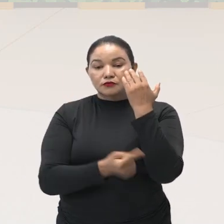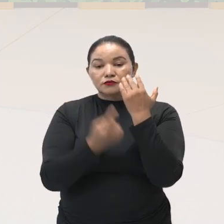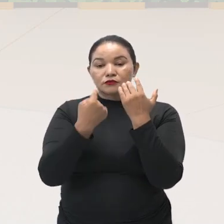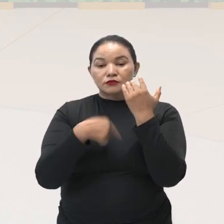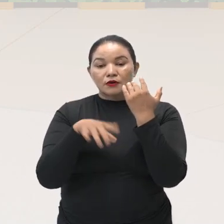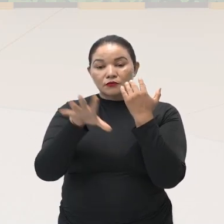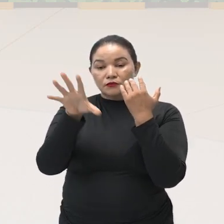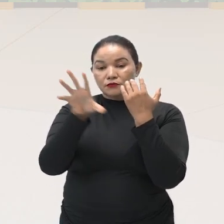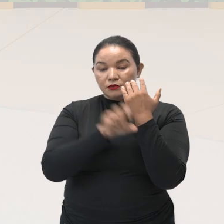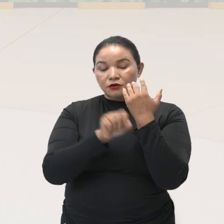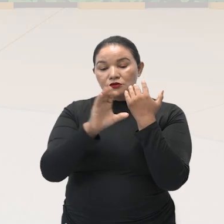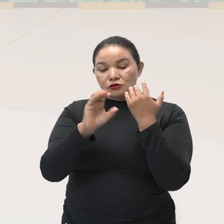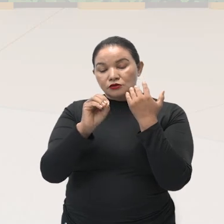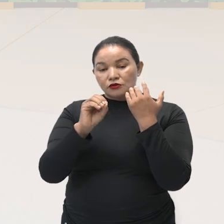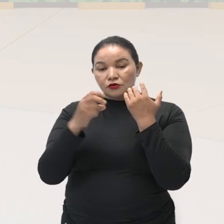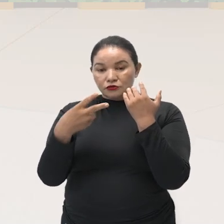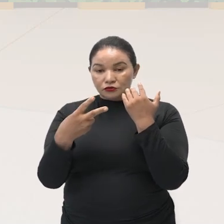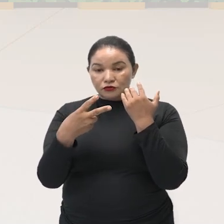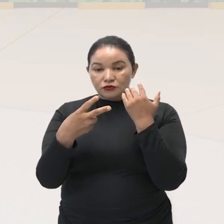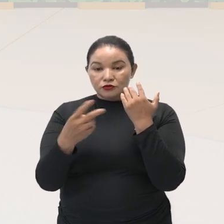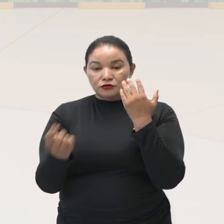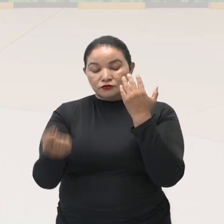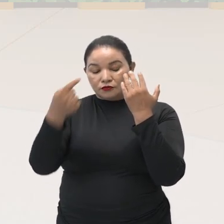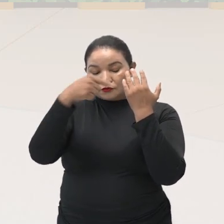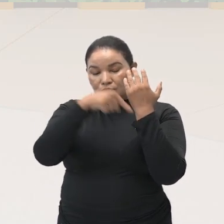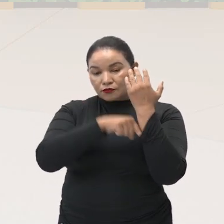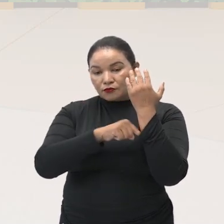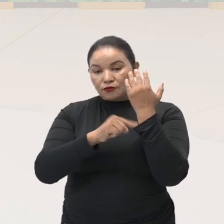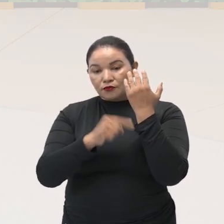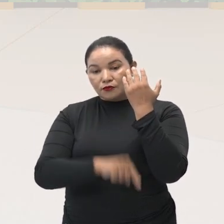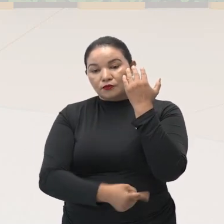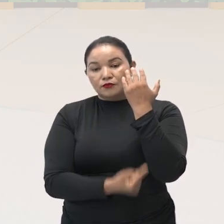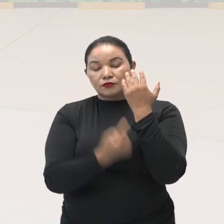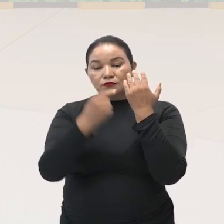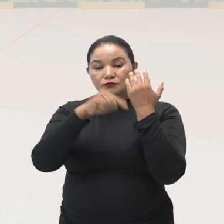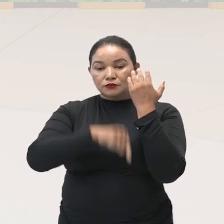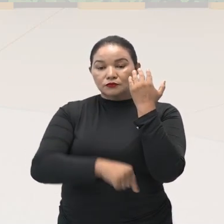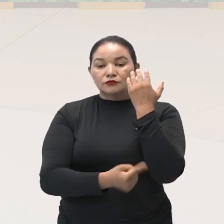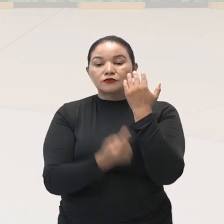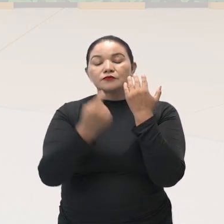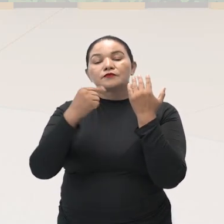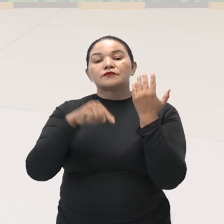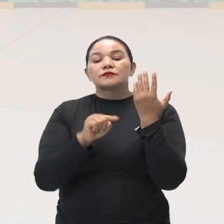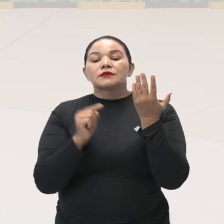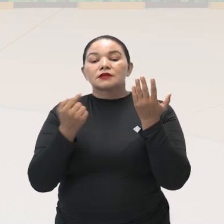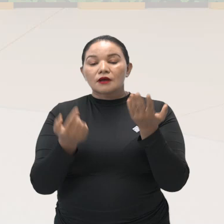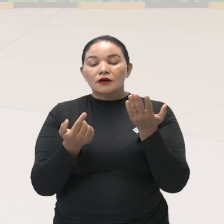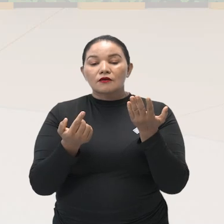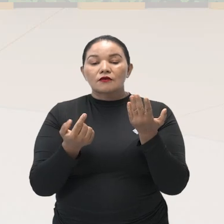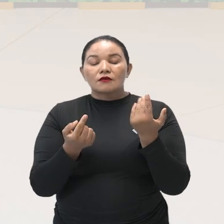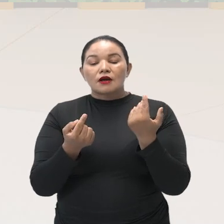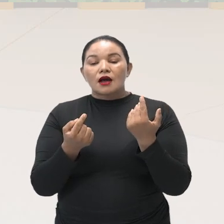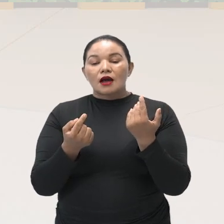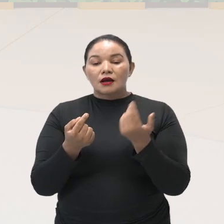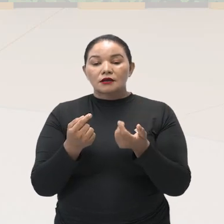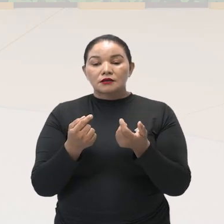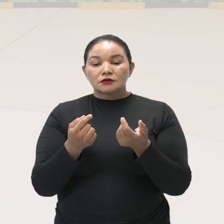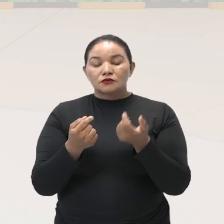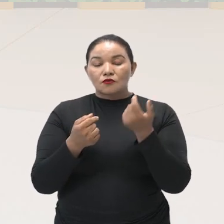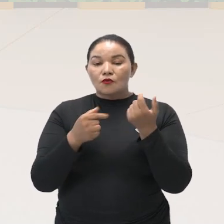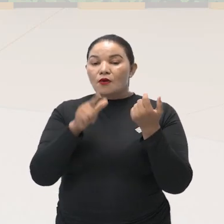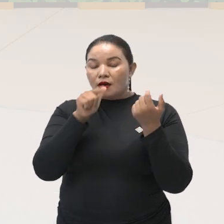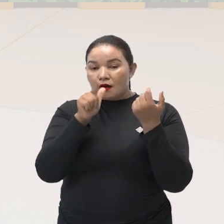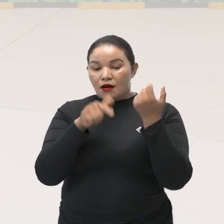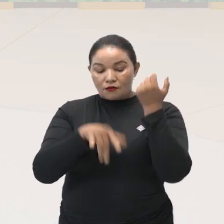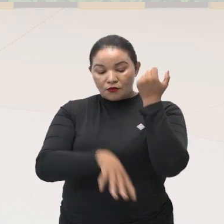você pode estar vendo ali, que o CO2 está voltando para a planta. Esse CO2 vai reagir ali com a água que